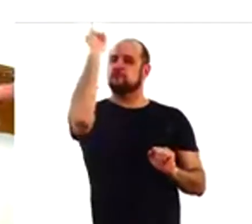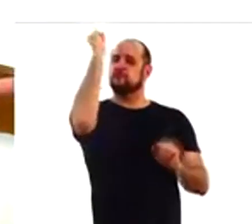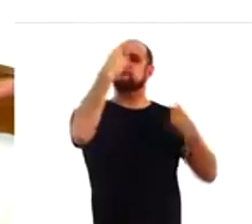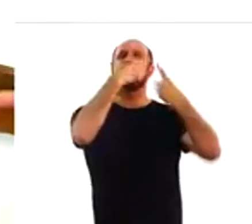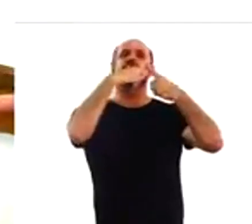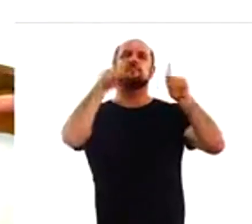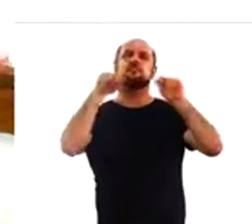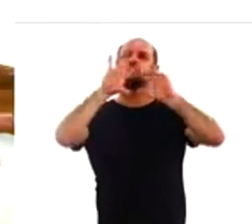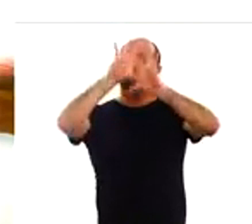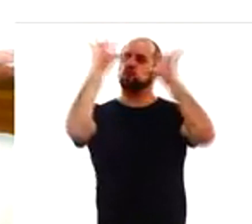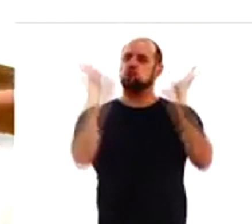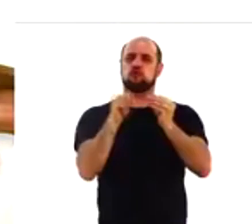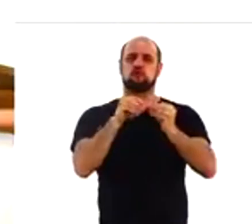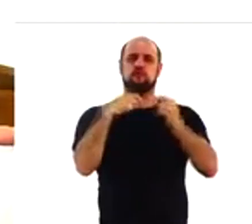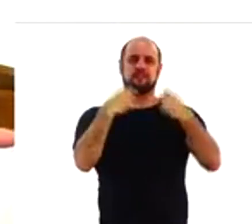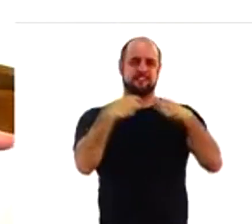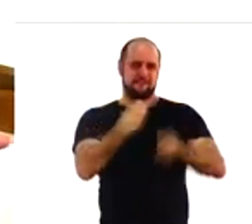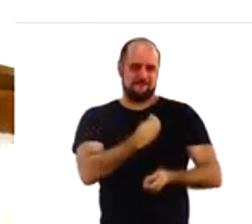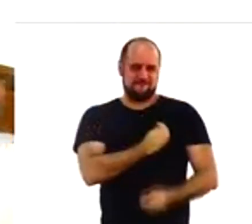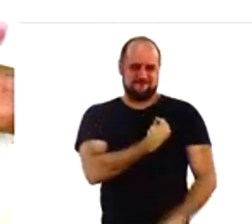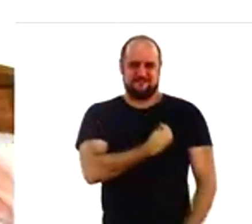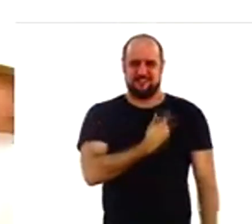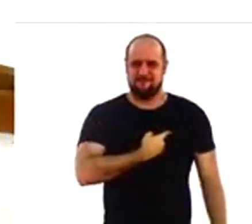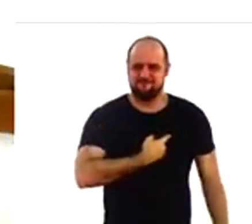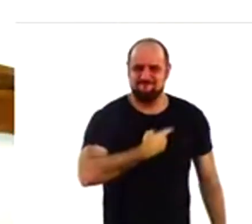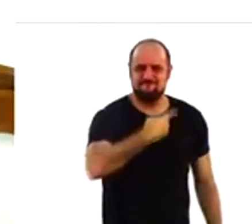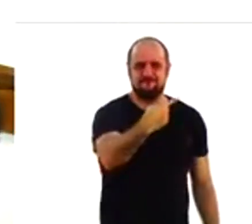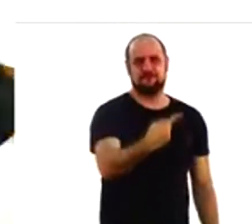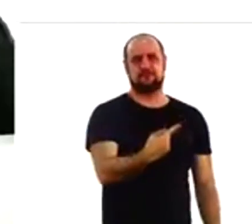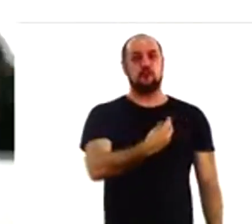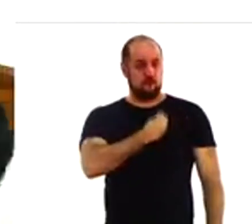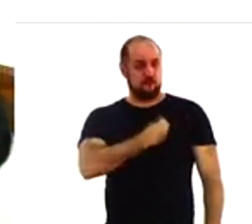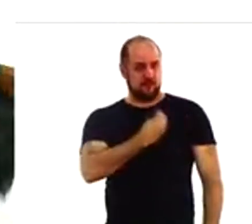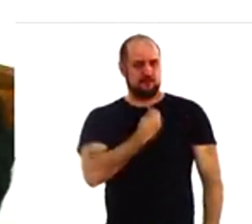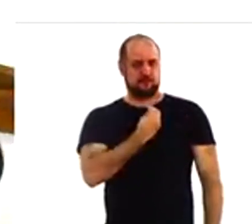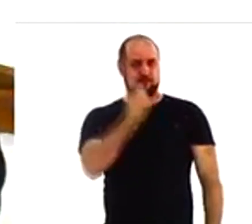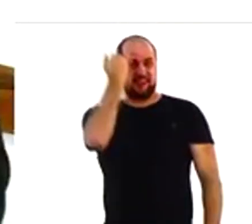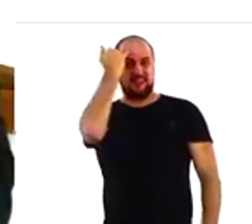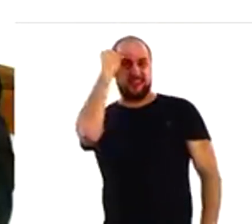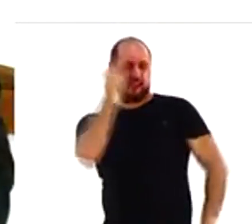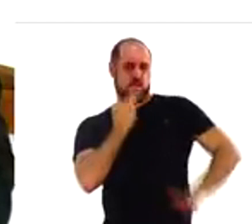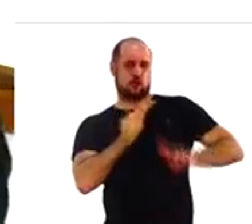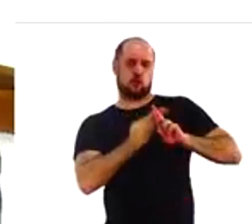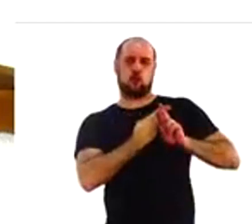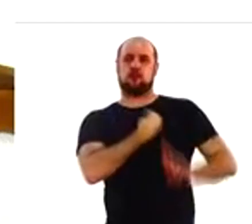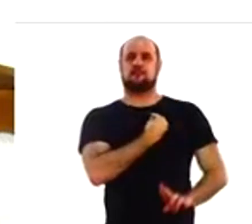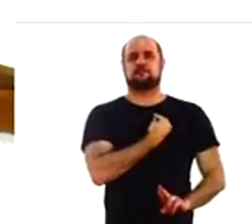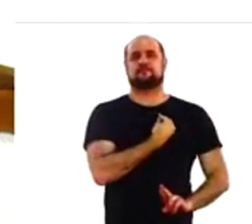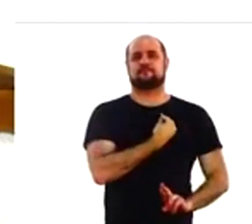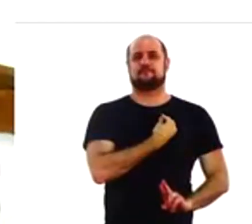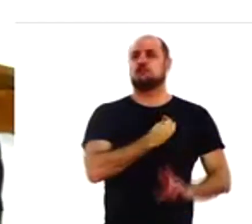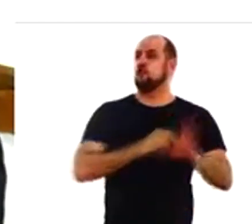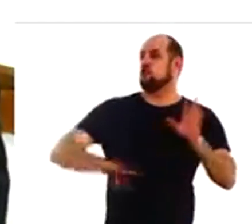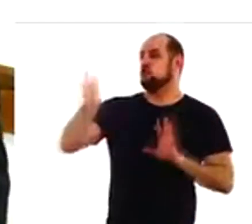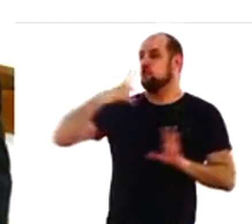eles precisam ser vivenciados. Então é doutrina e vida, O que nós temos aprendendo, o que estamos aprendendo,